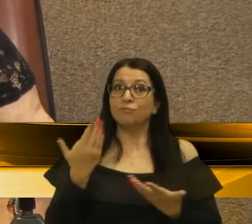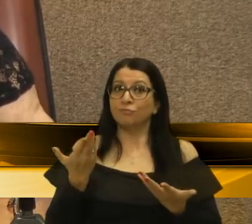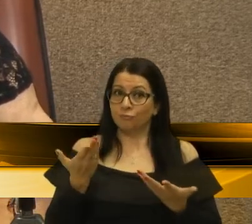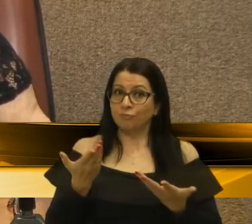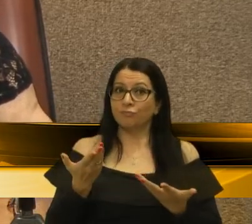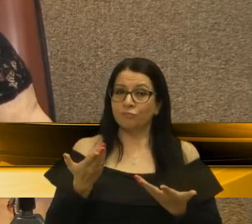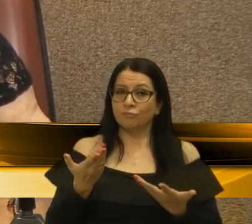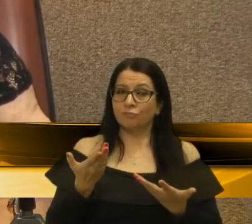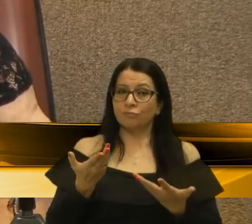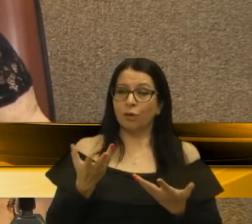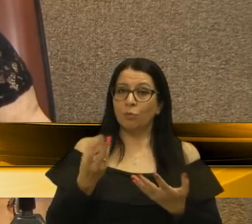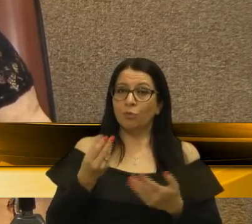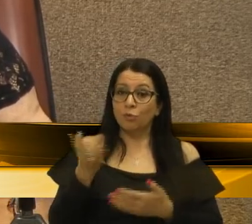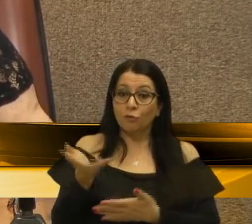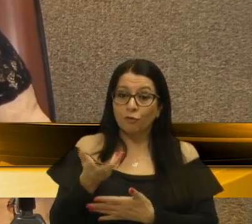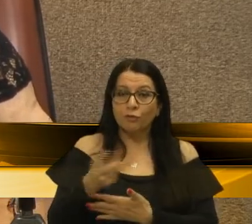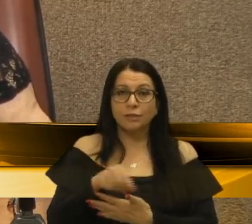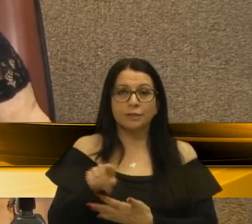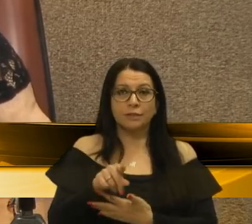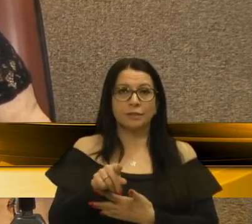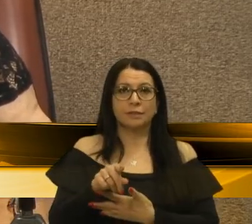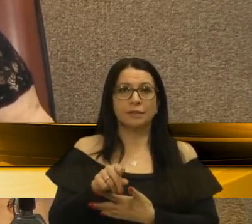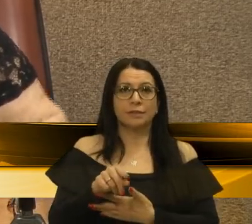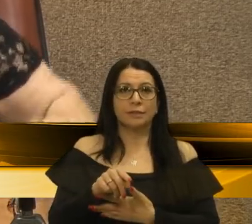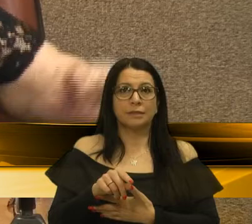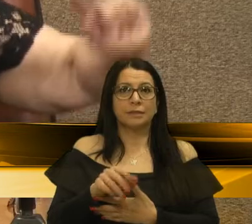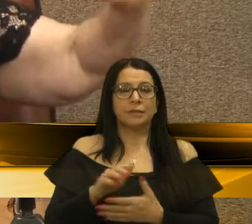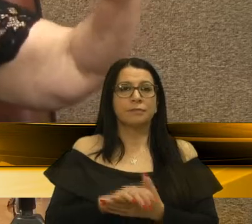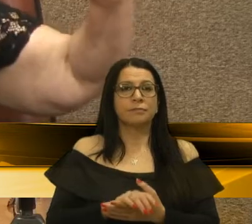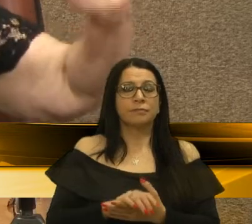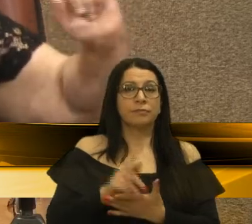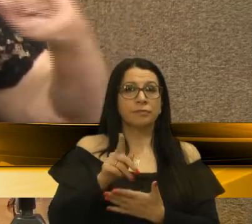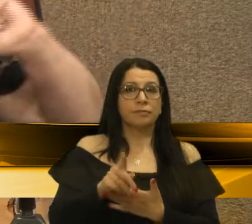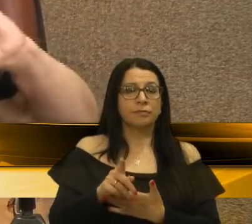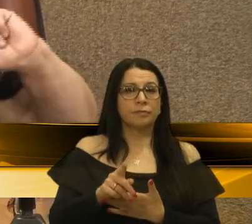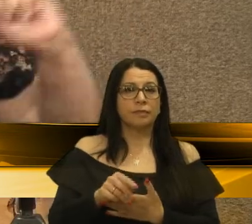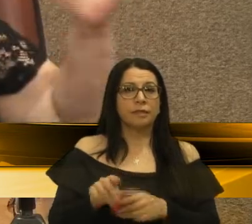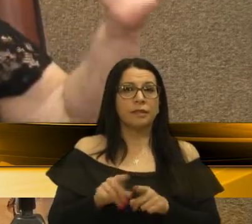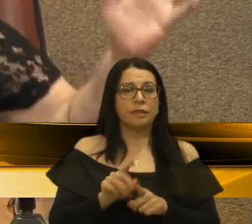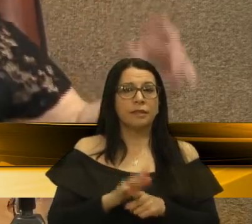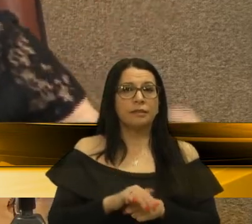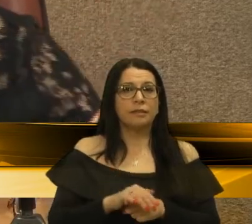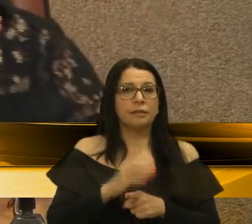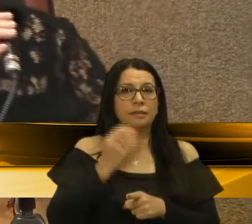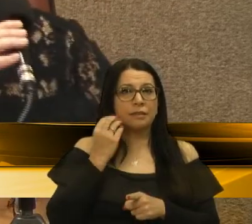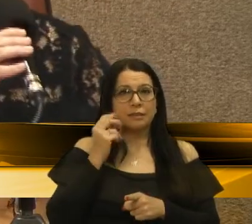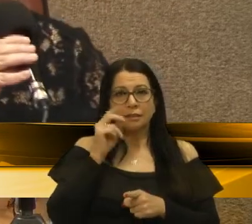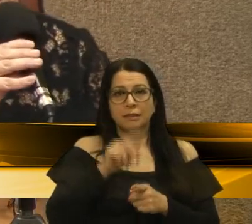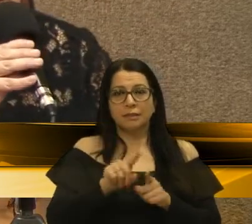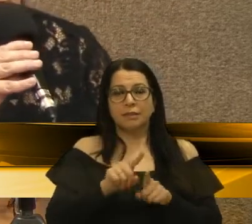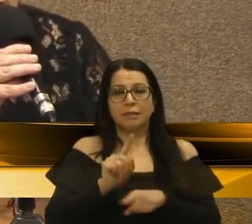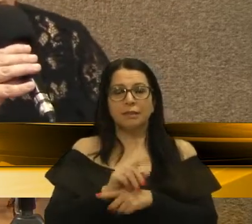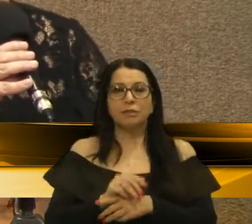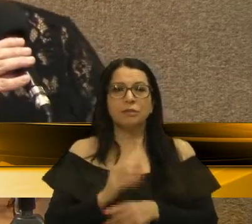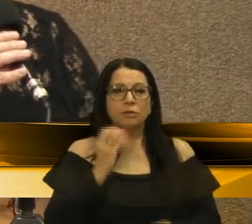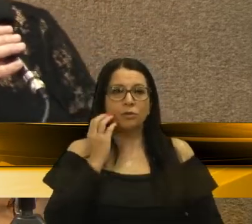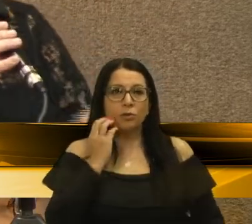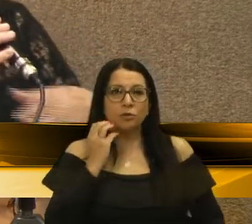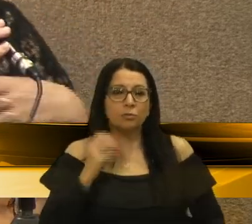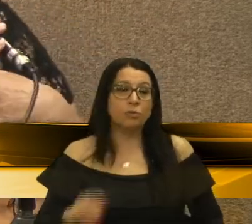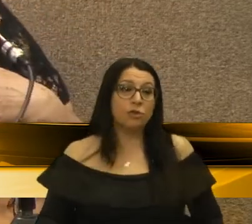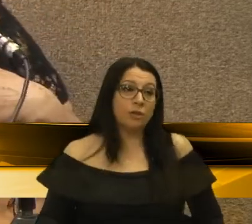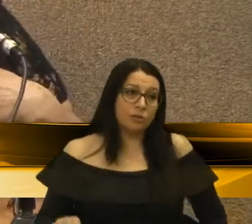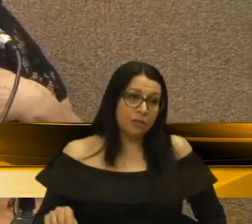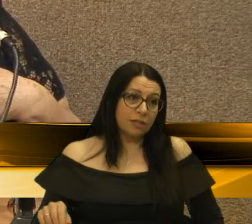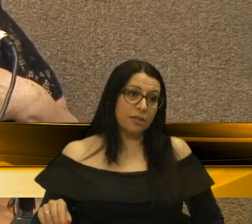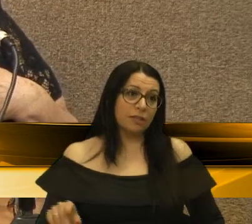Então, o excesso de velocidade anda solto. E eu digo também, gostaria, desculpa, só mais um minutinho, que é onde eu